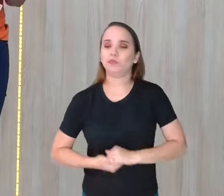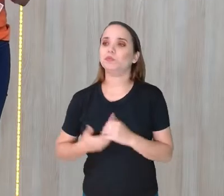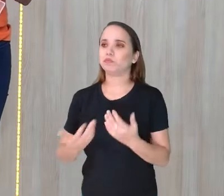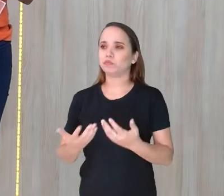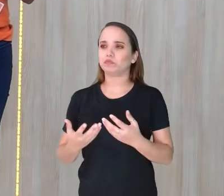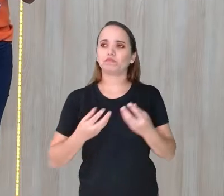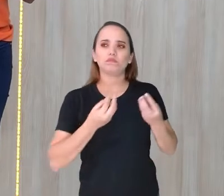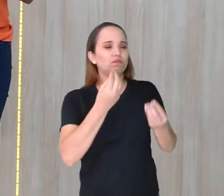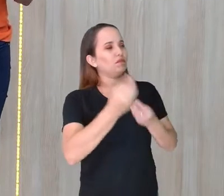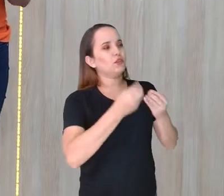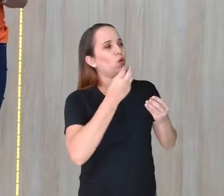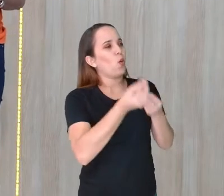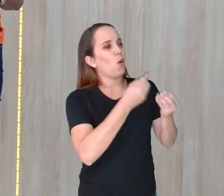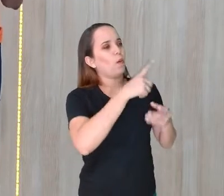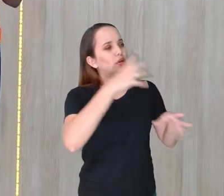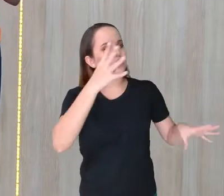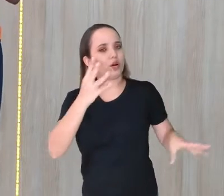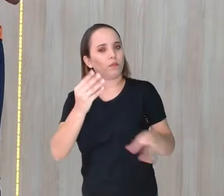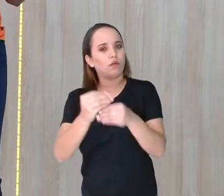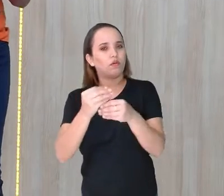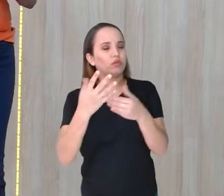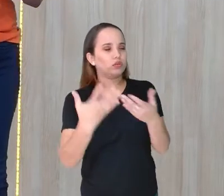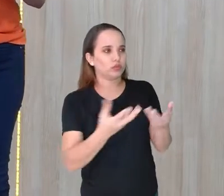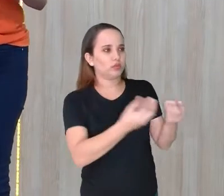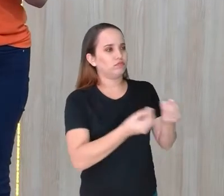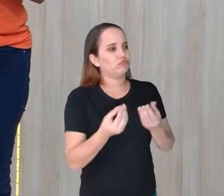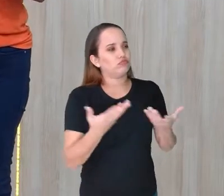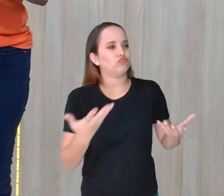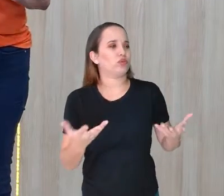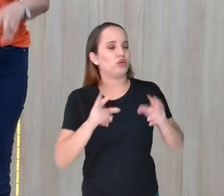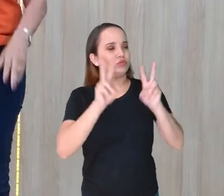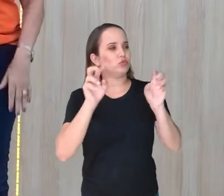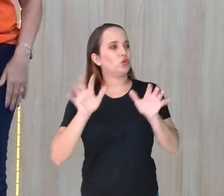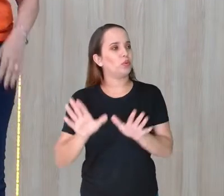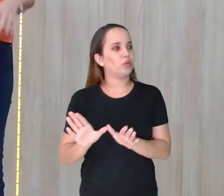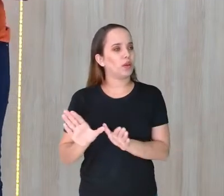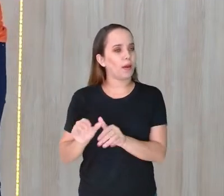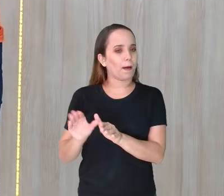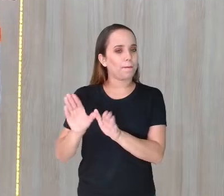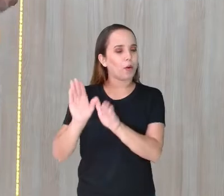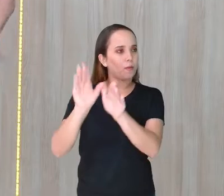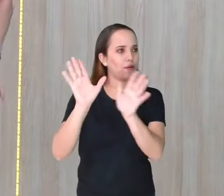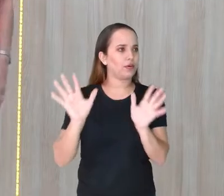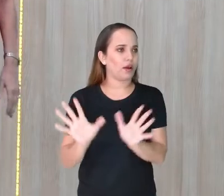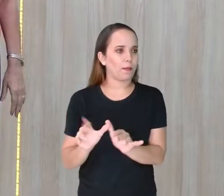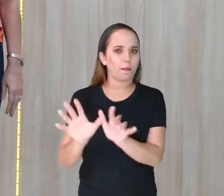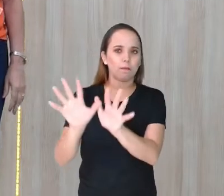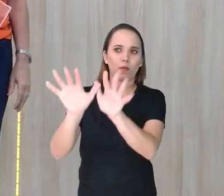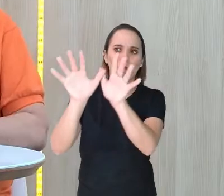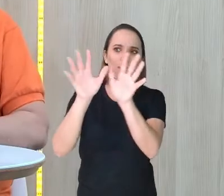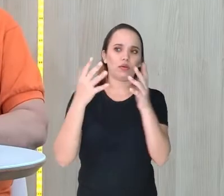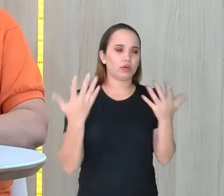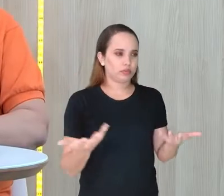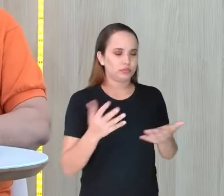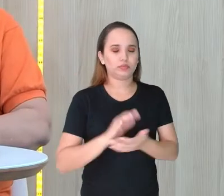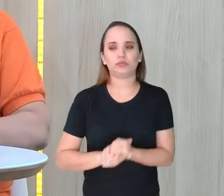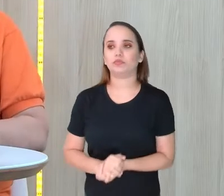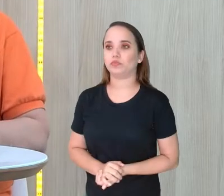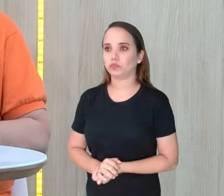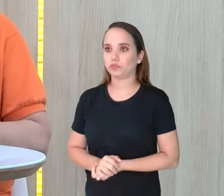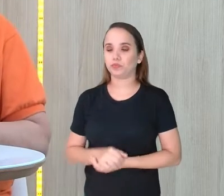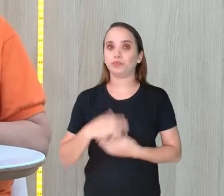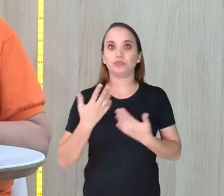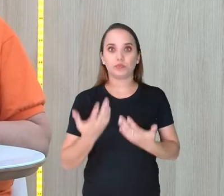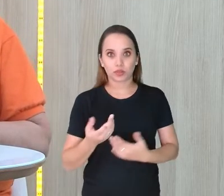professora, que contribuição a senhora pode nos dar na questão da borboleta, um exemplo que eu dei aí? Pois é, Cláudia, quando